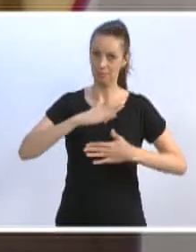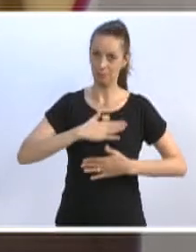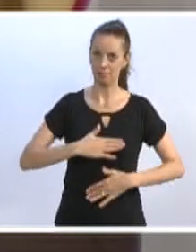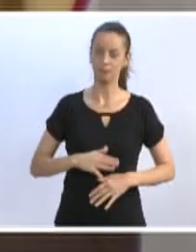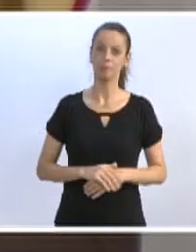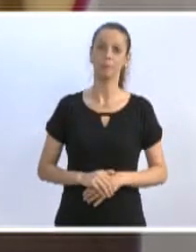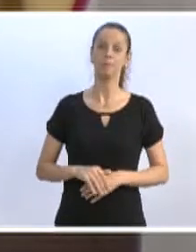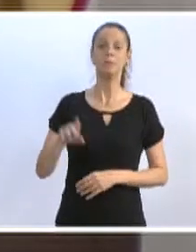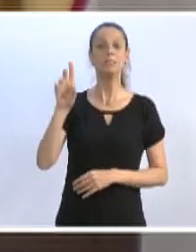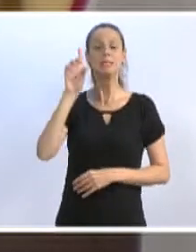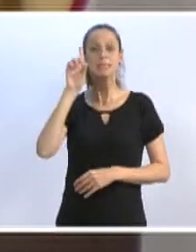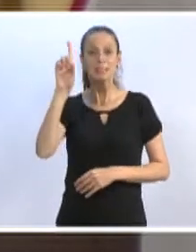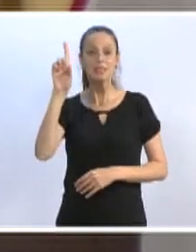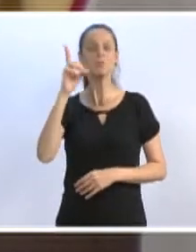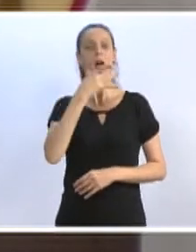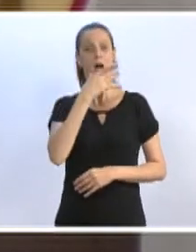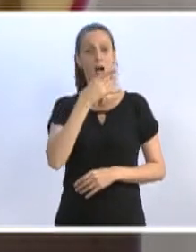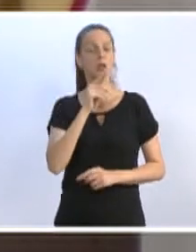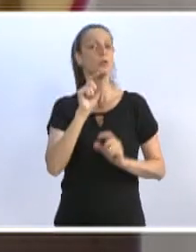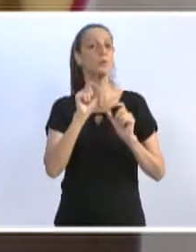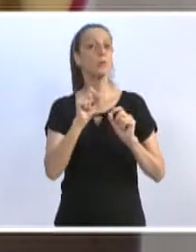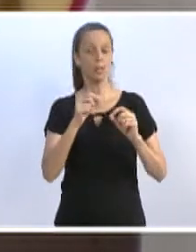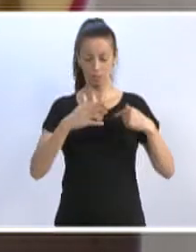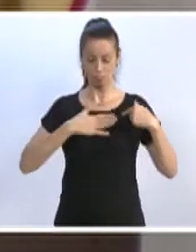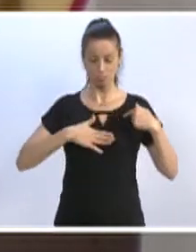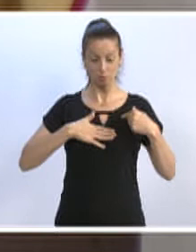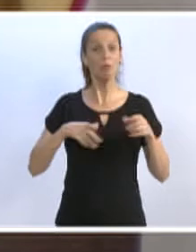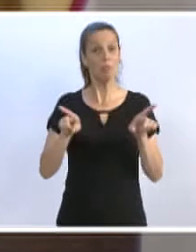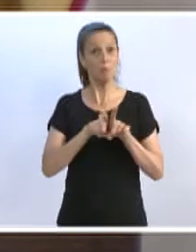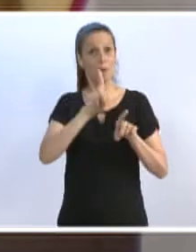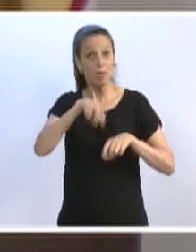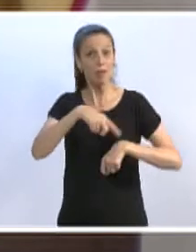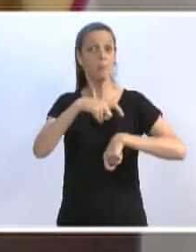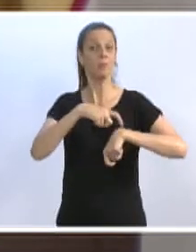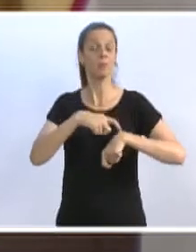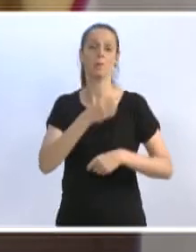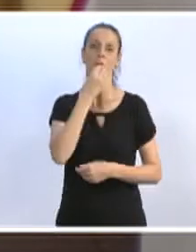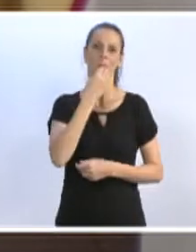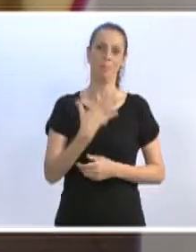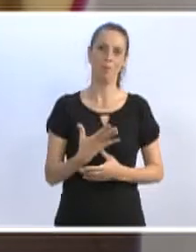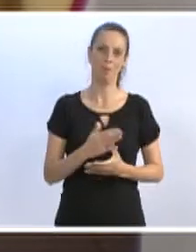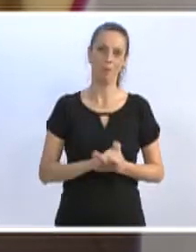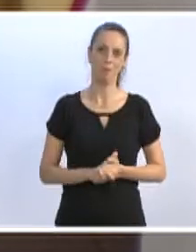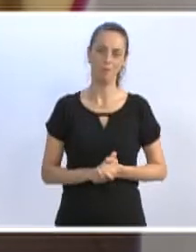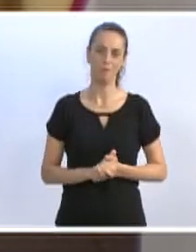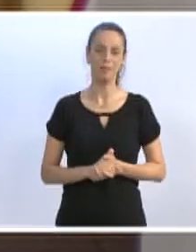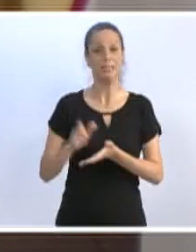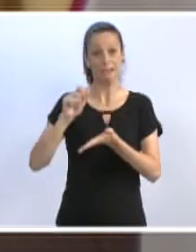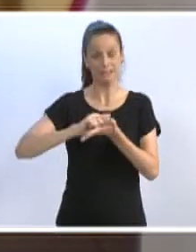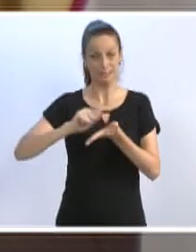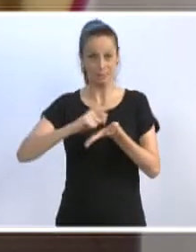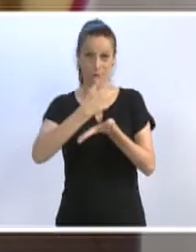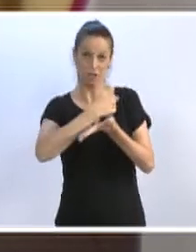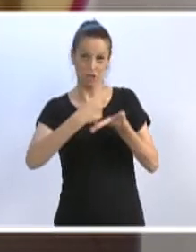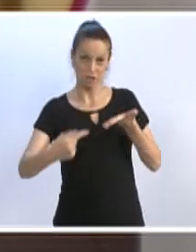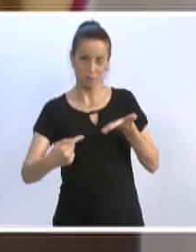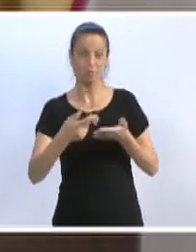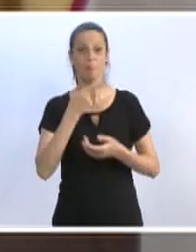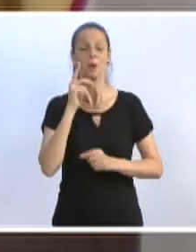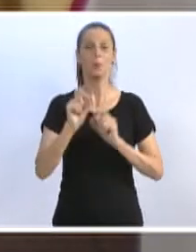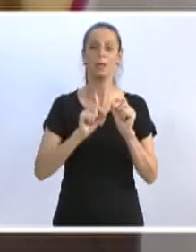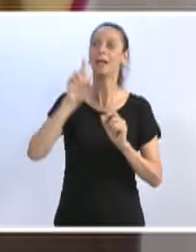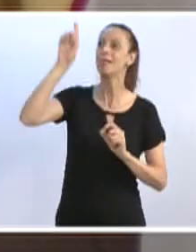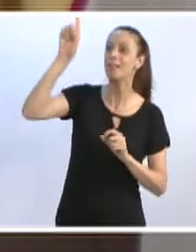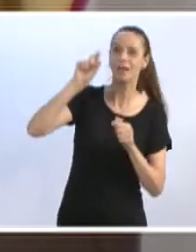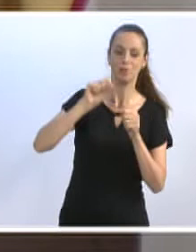Deus vê no descanso a obra boa. E vemos no Gênesis, e Deus fez isto, e Deus